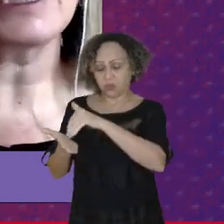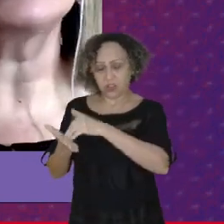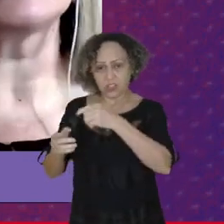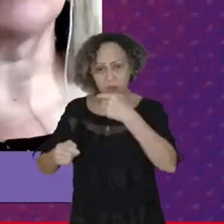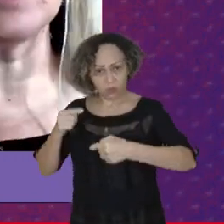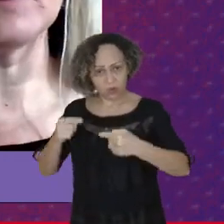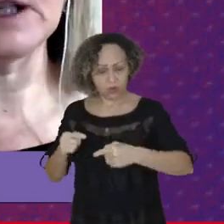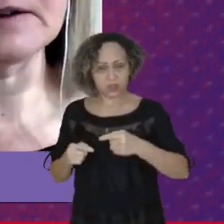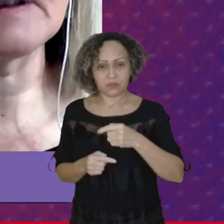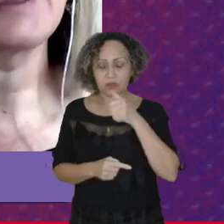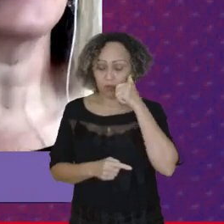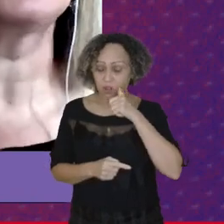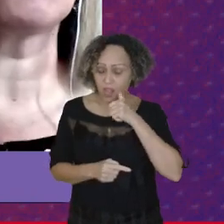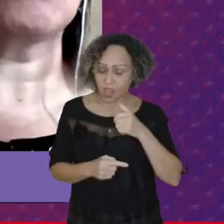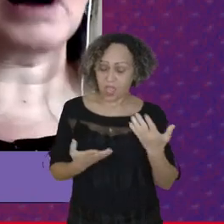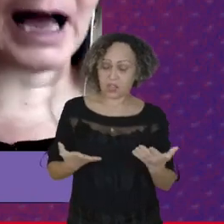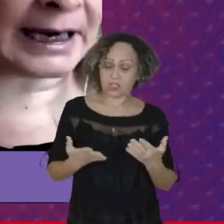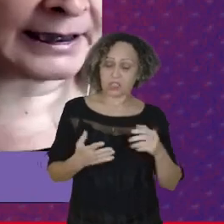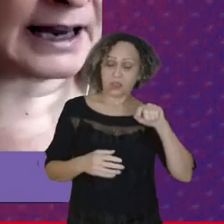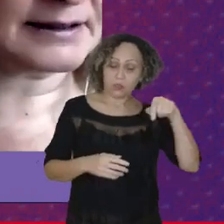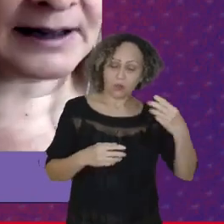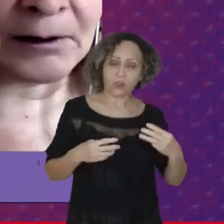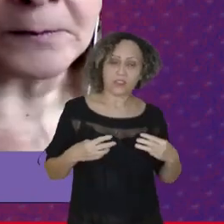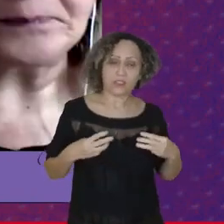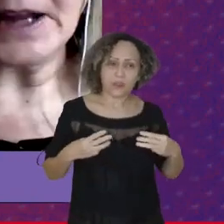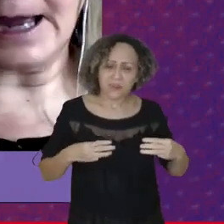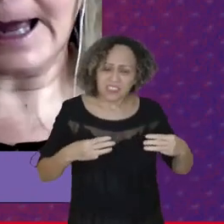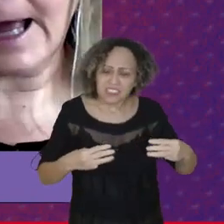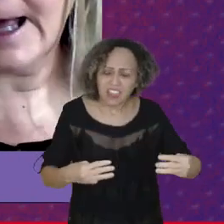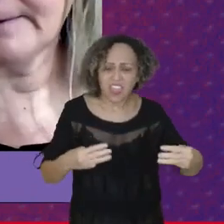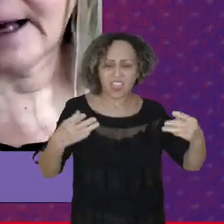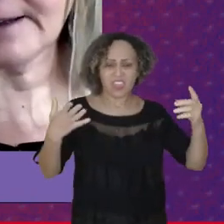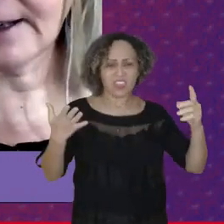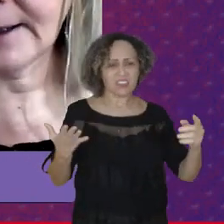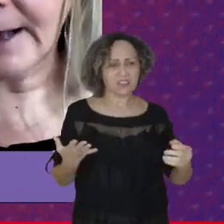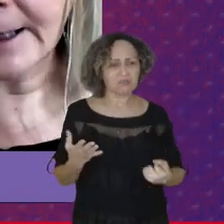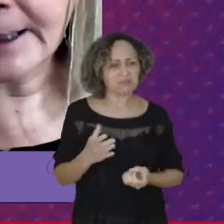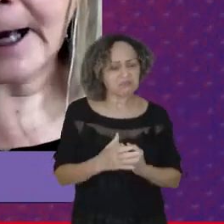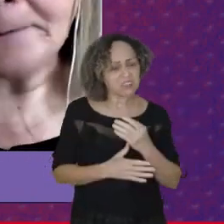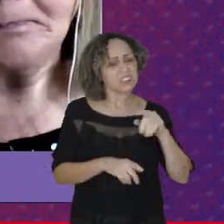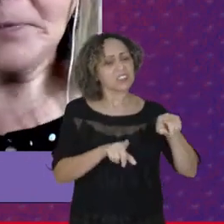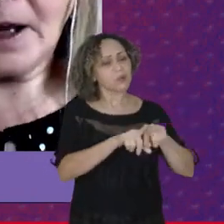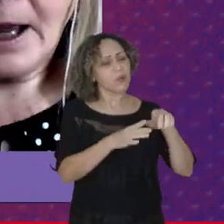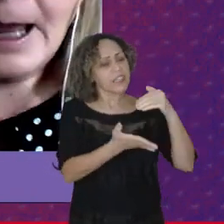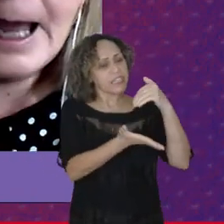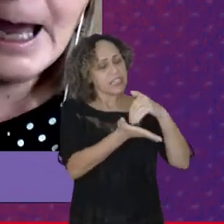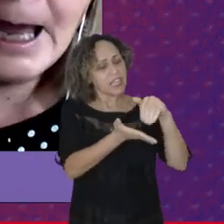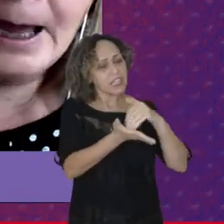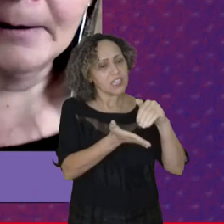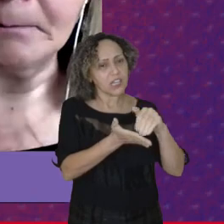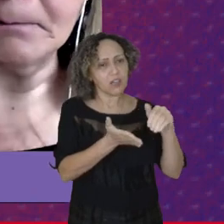para as Mulheres, depois Ministério, com a criação da Secretaria